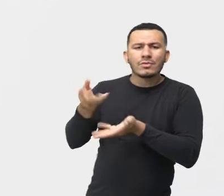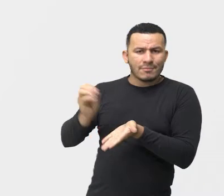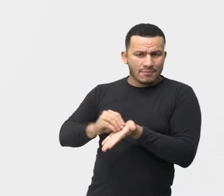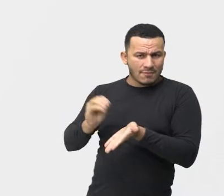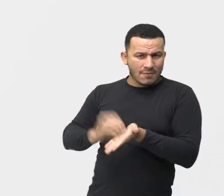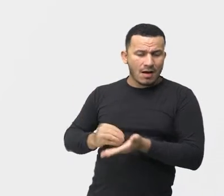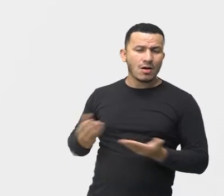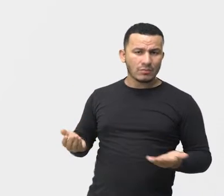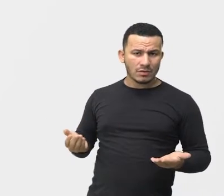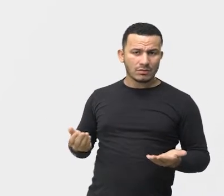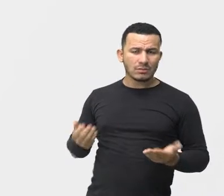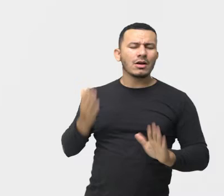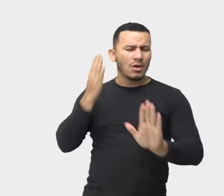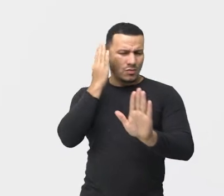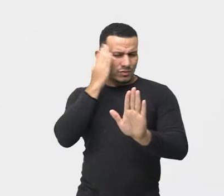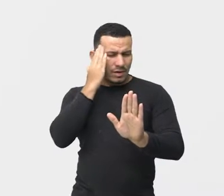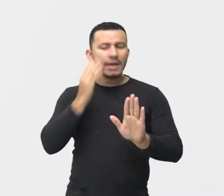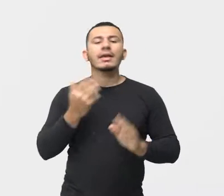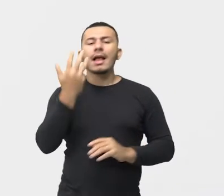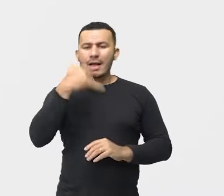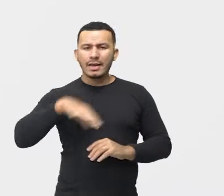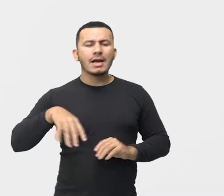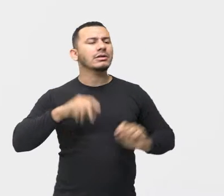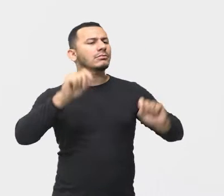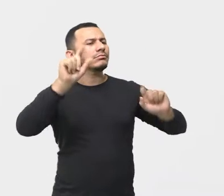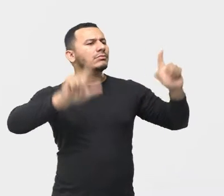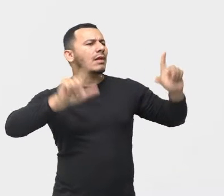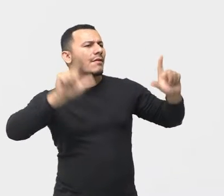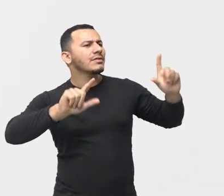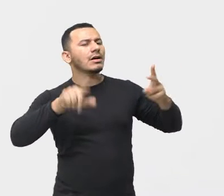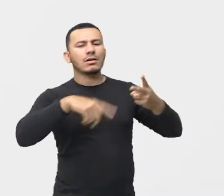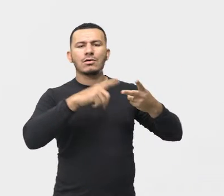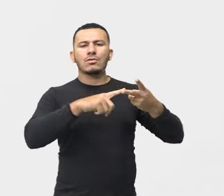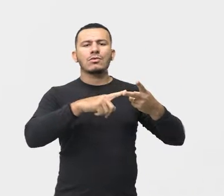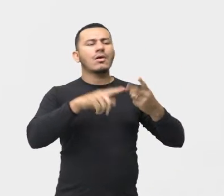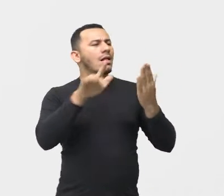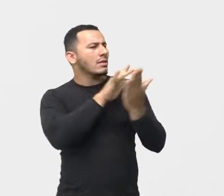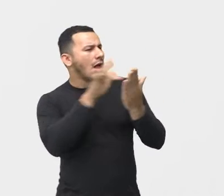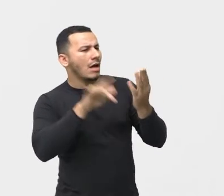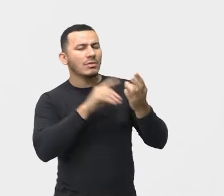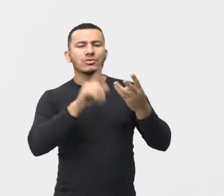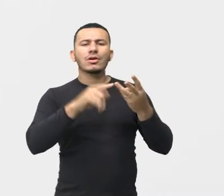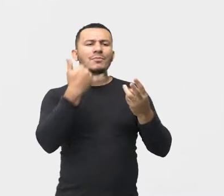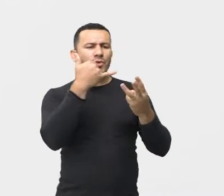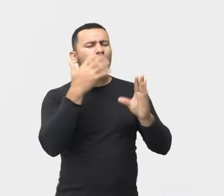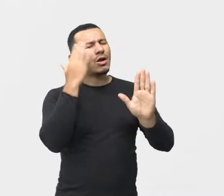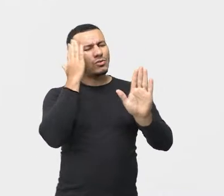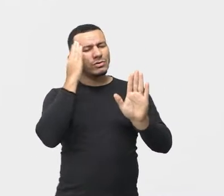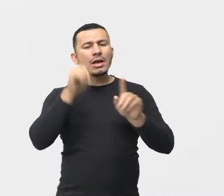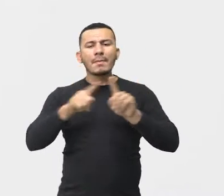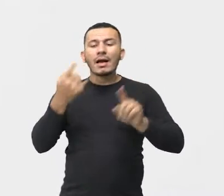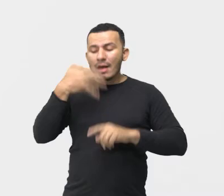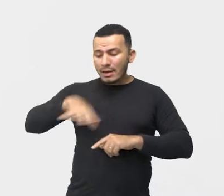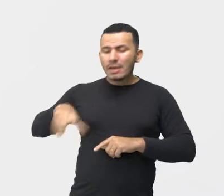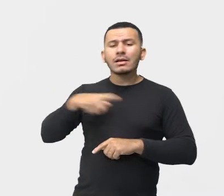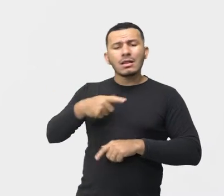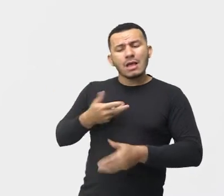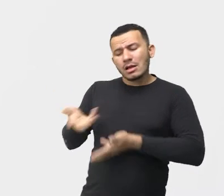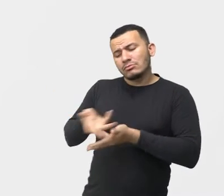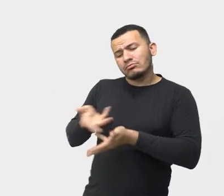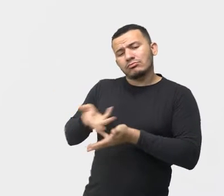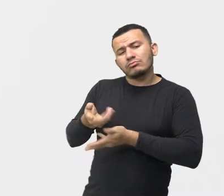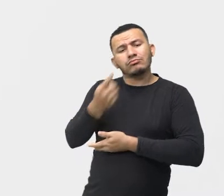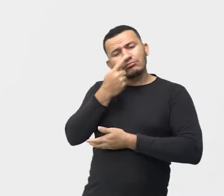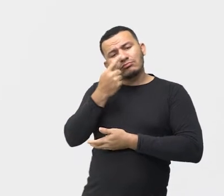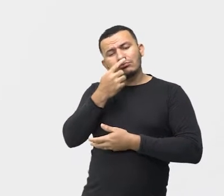ok, as crianças usam tela, mas as crianças também interagem com os pais, e isso é um fator importante. Então, essas